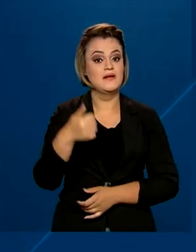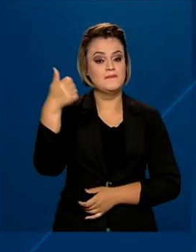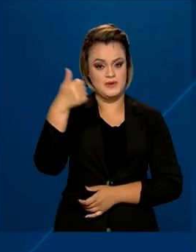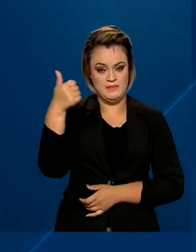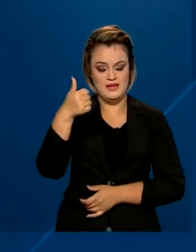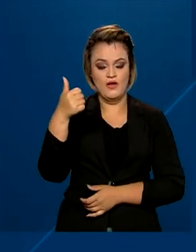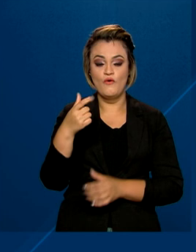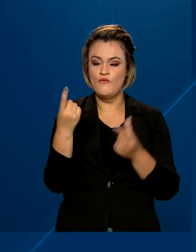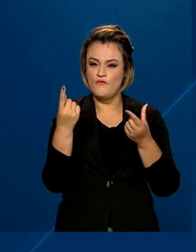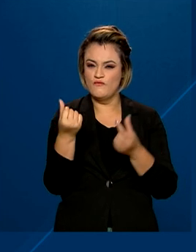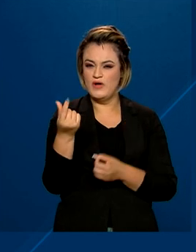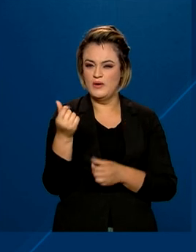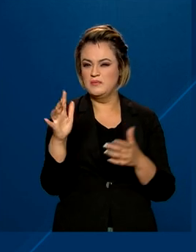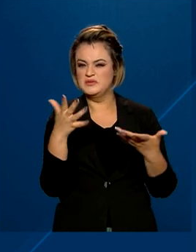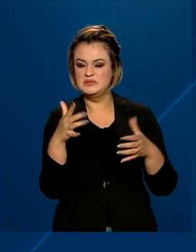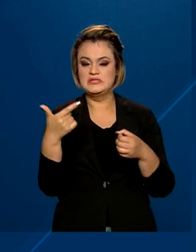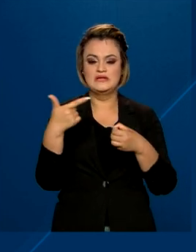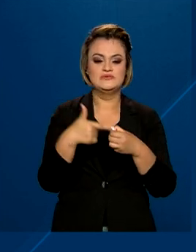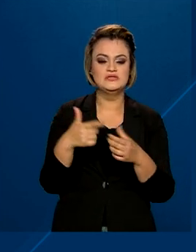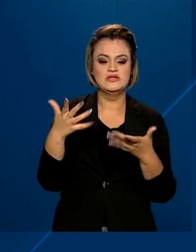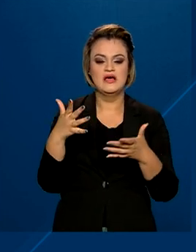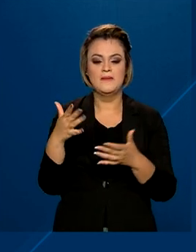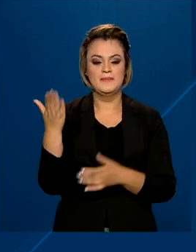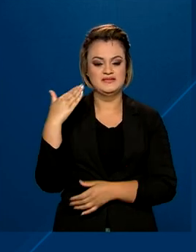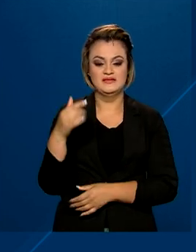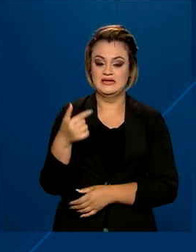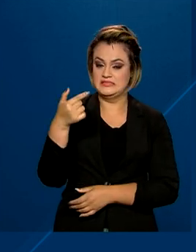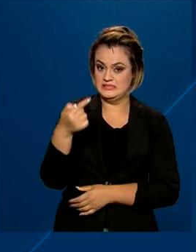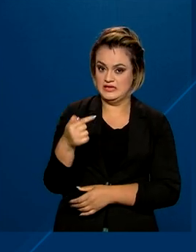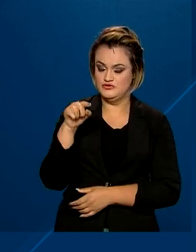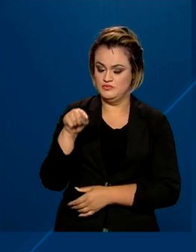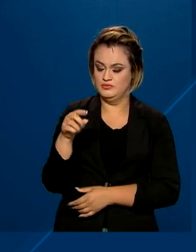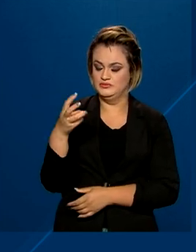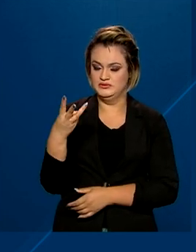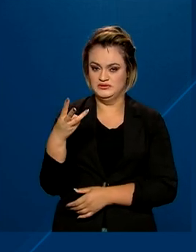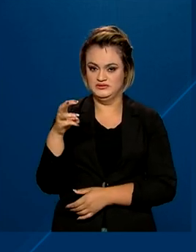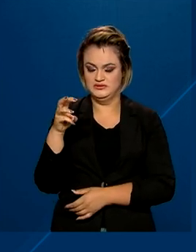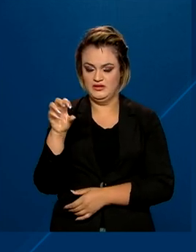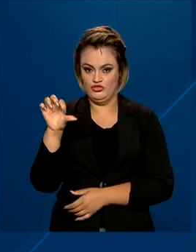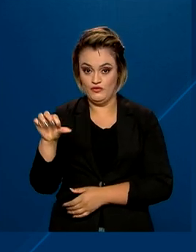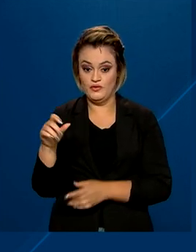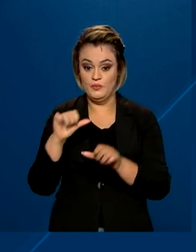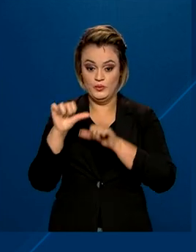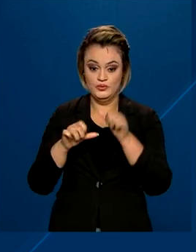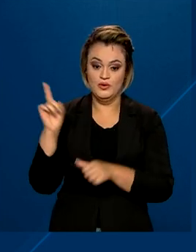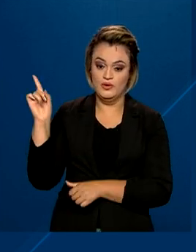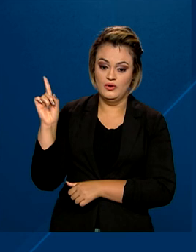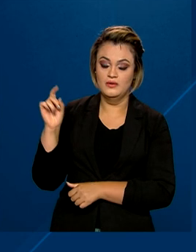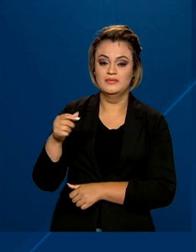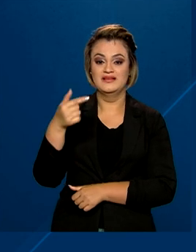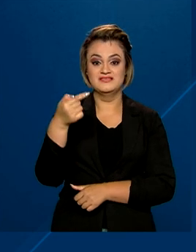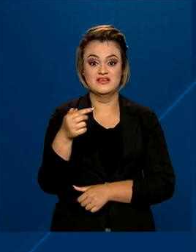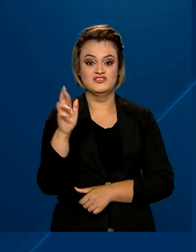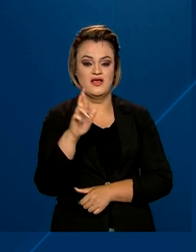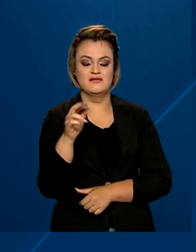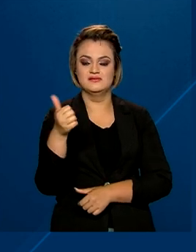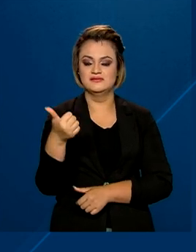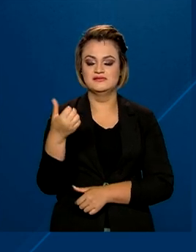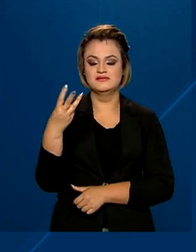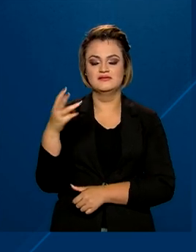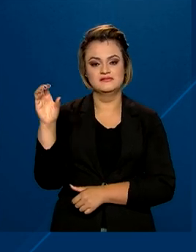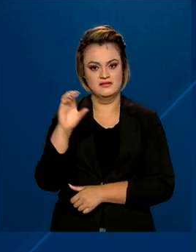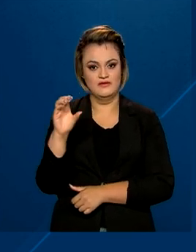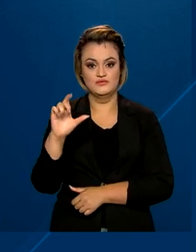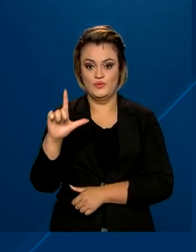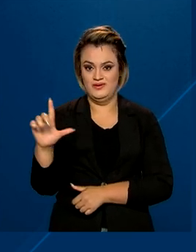medida, o preço médio da gasolina saiu de R$ 7,39 para R$ 7,13 o